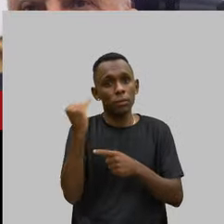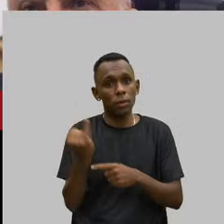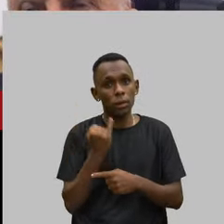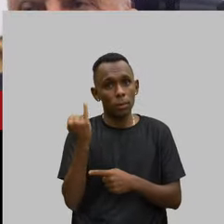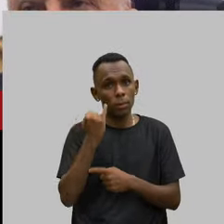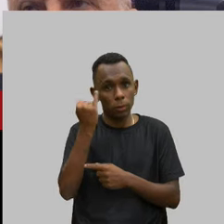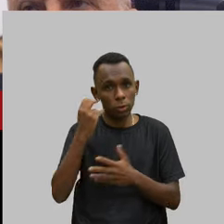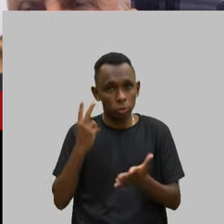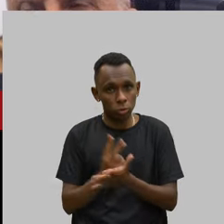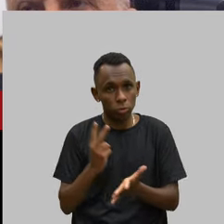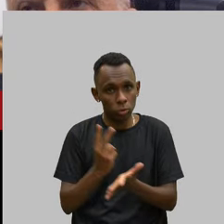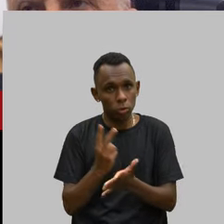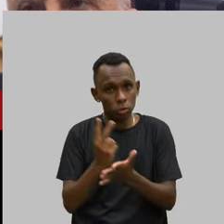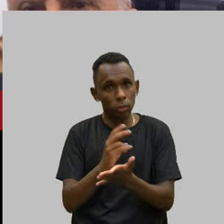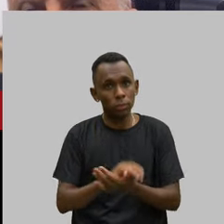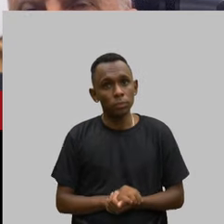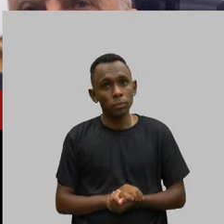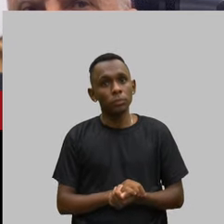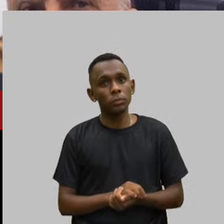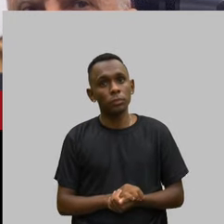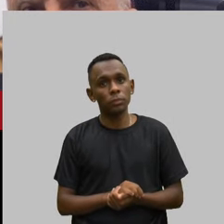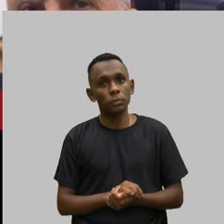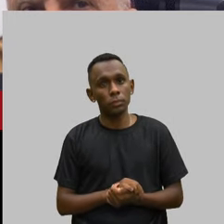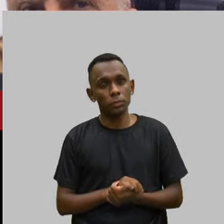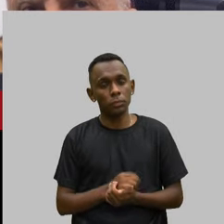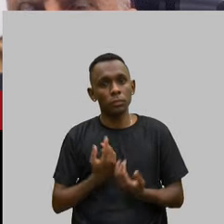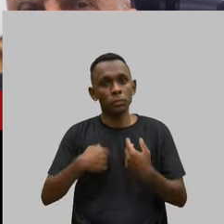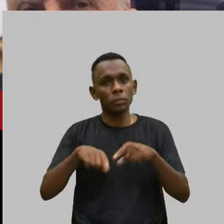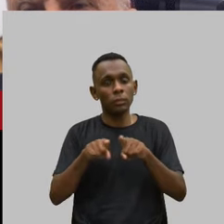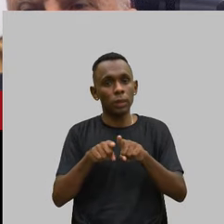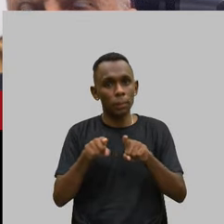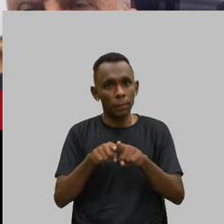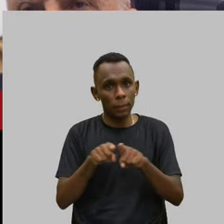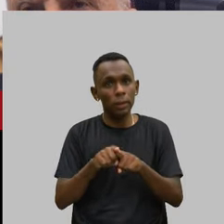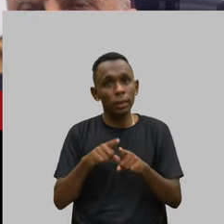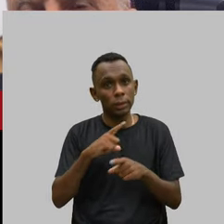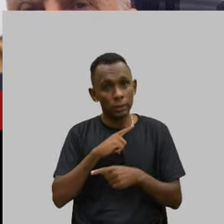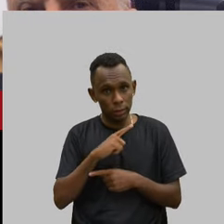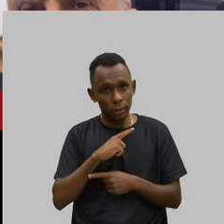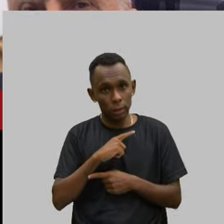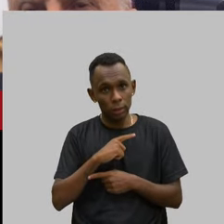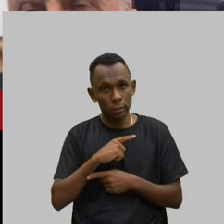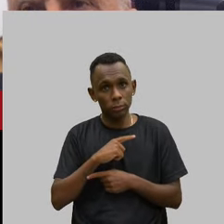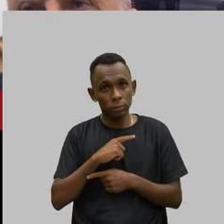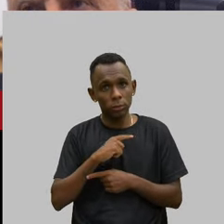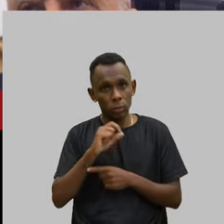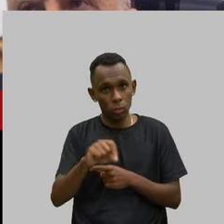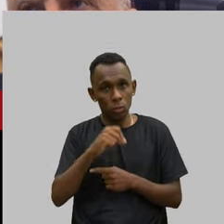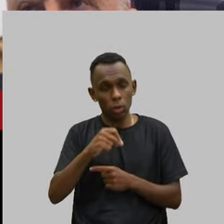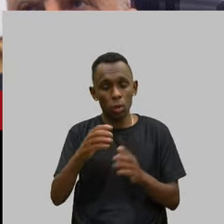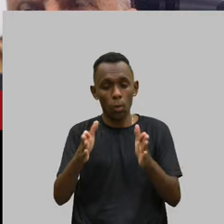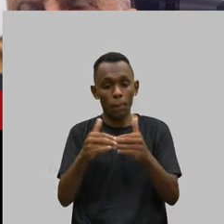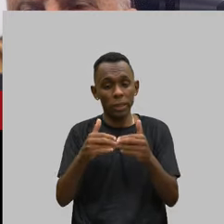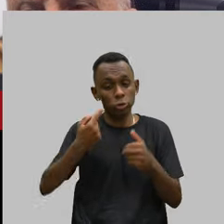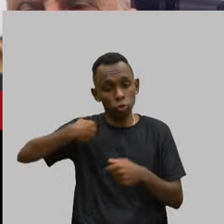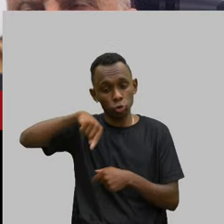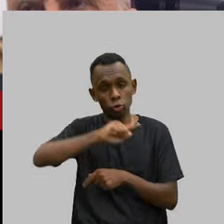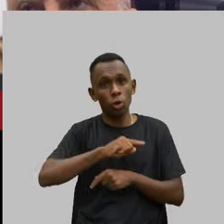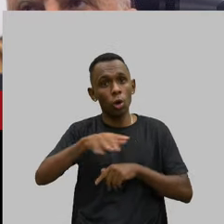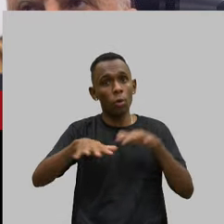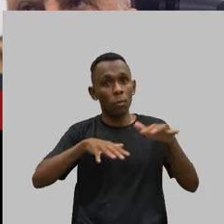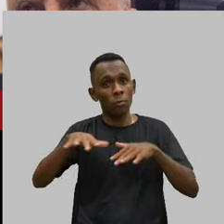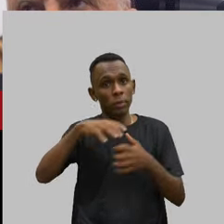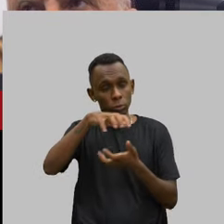manutenção dele e além disso tem na sua mesa já uma solicitação Nossa uma solicitação do movimento de